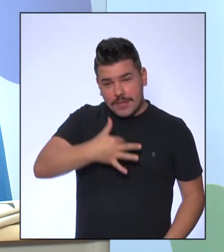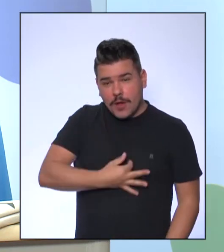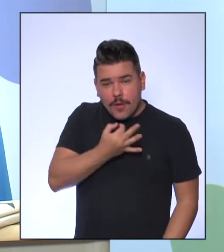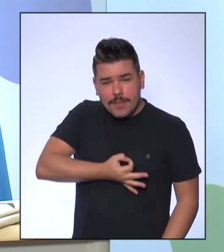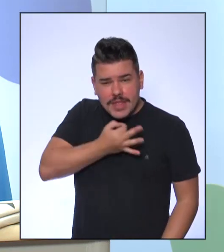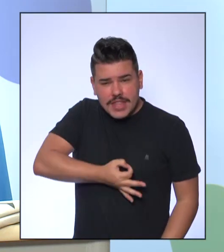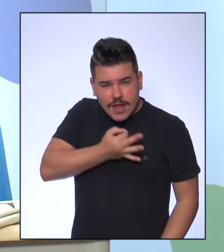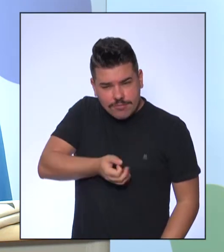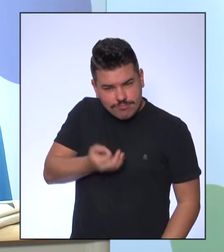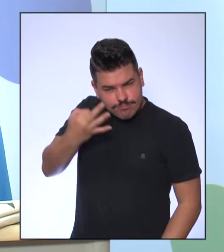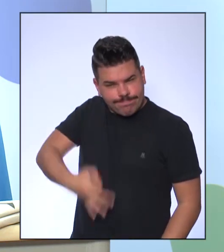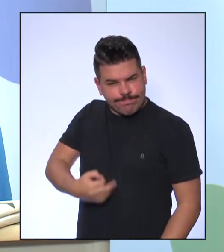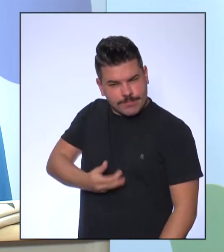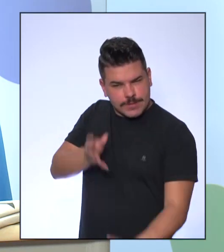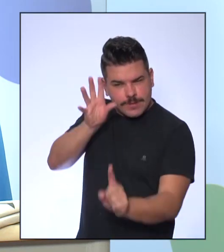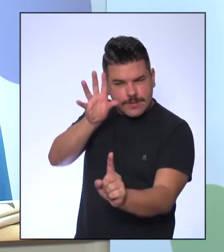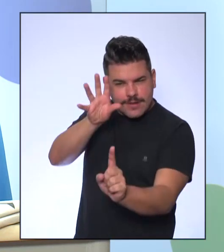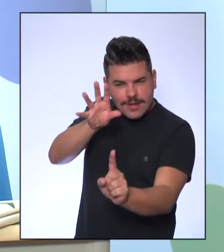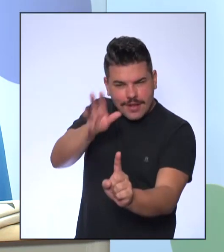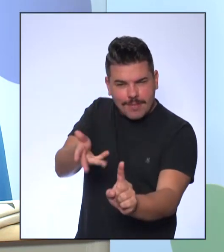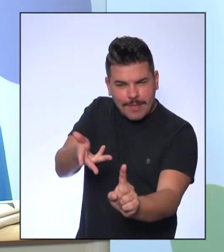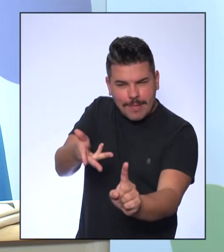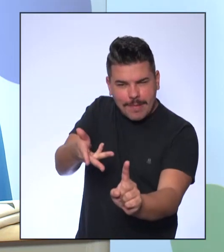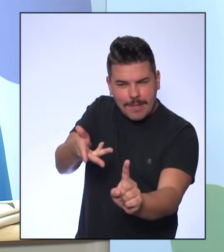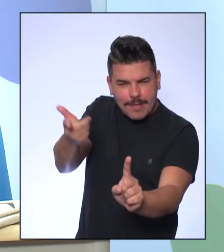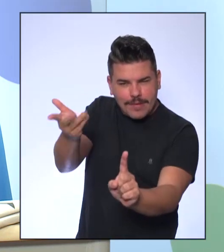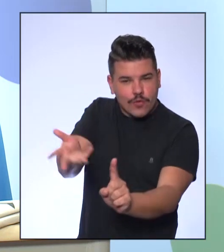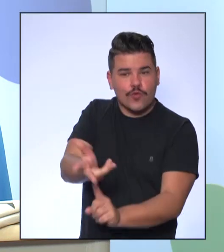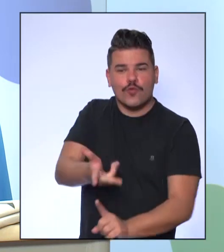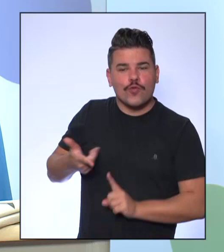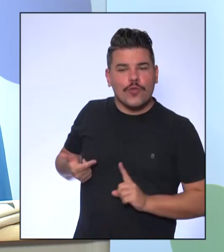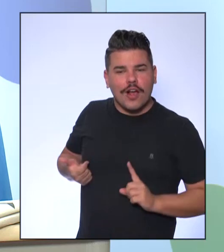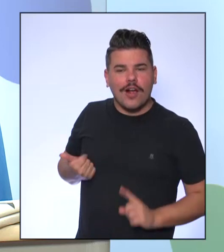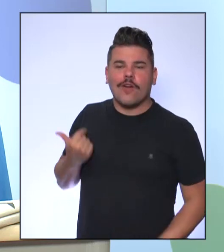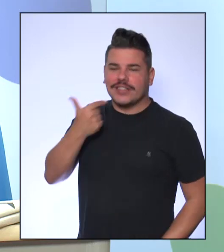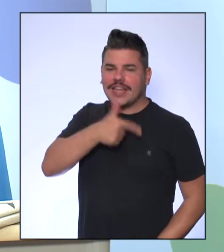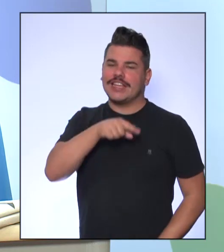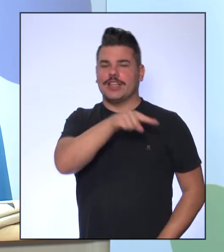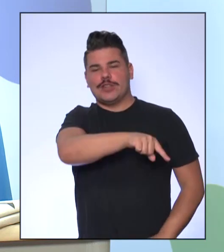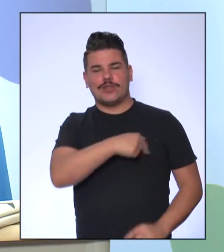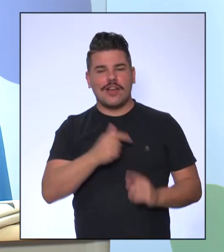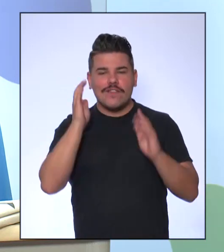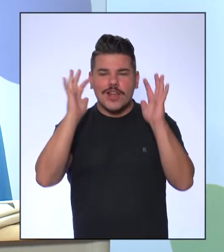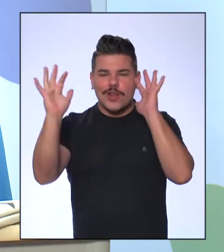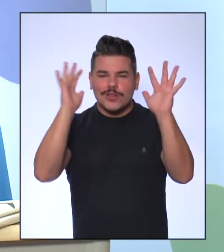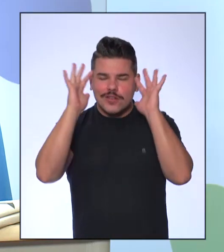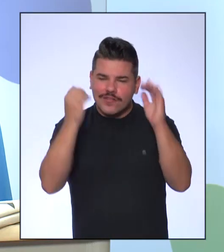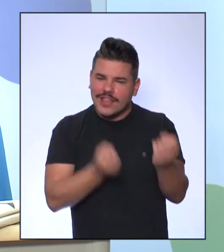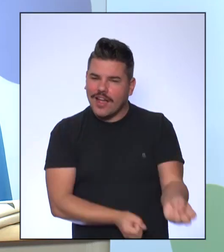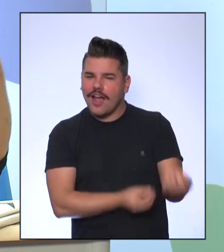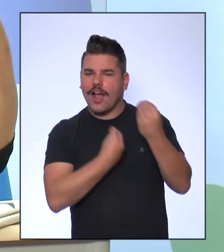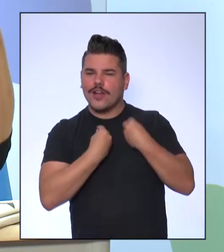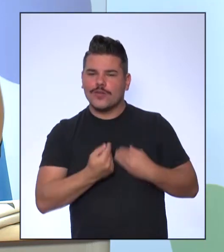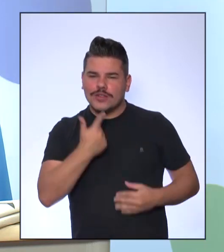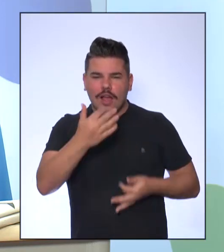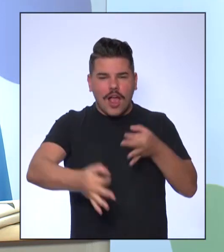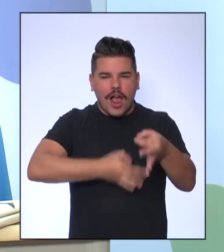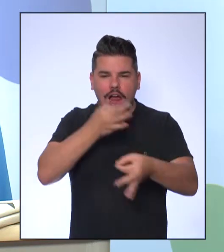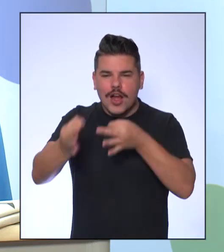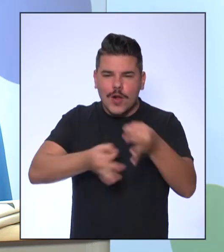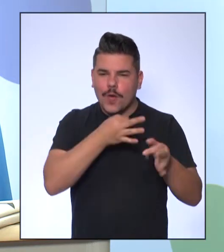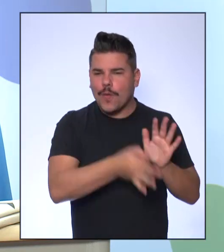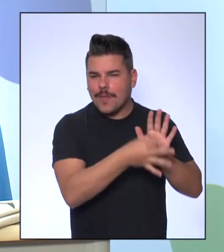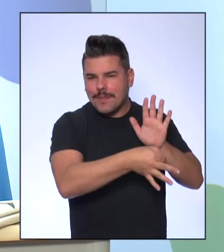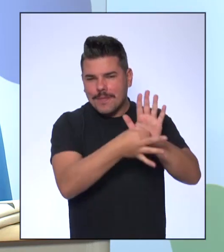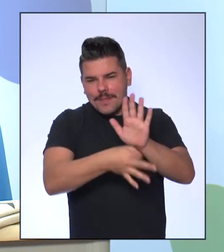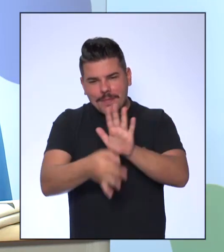certo? Essa é uma imagem interessante da filosofia, né? A filosofia trabalha com o quê? Com argumento. Por isso que lá atrás